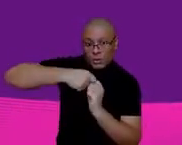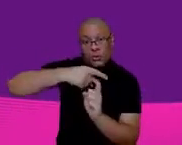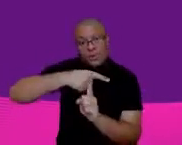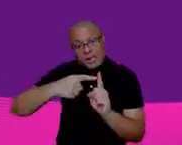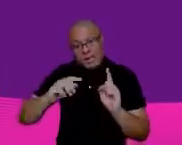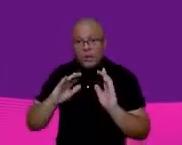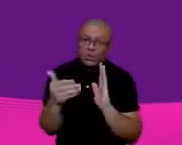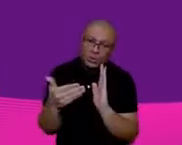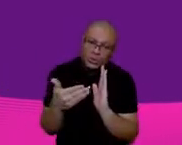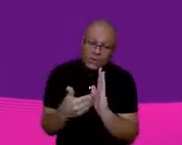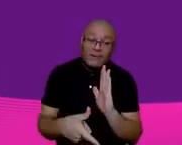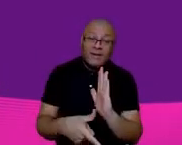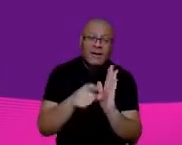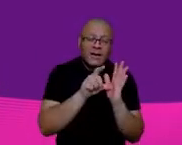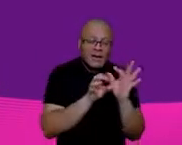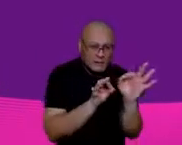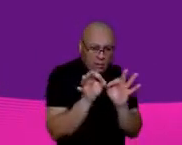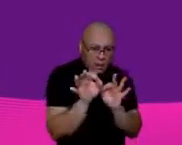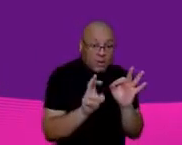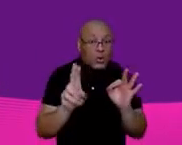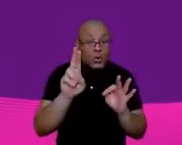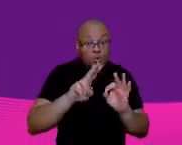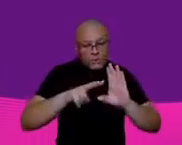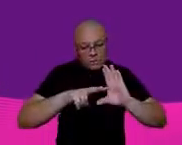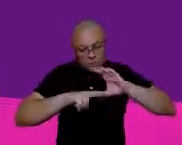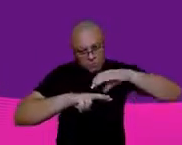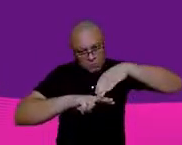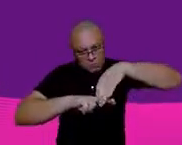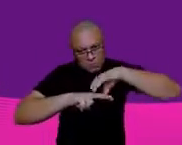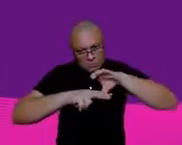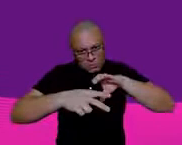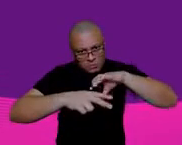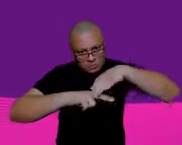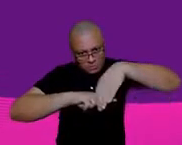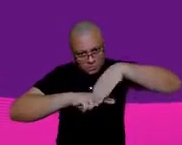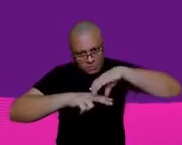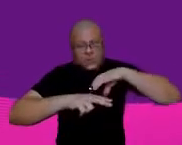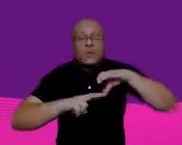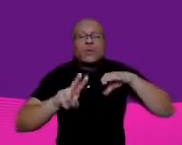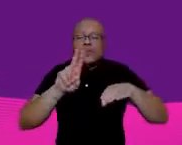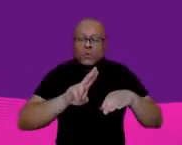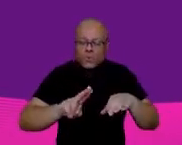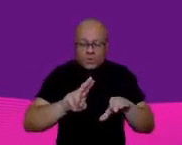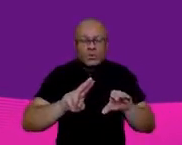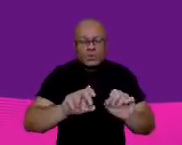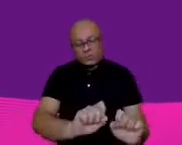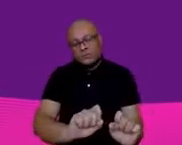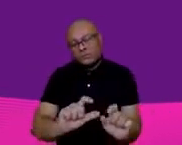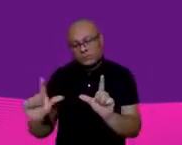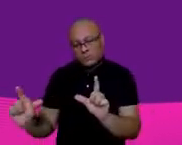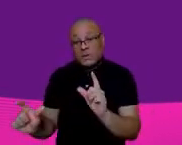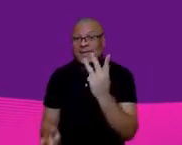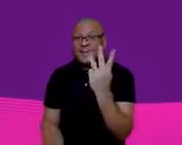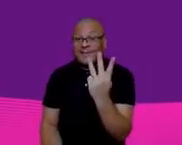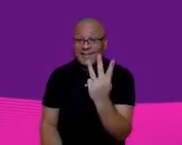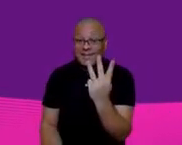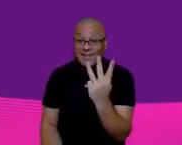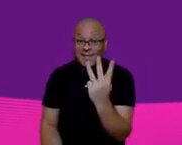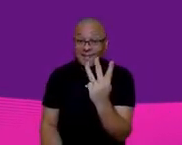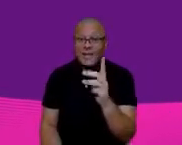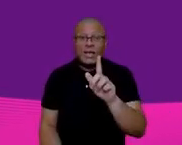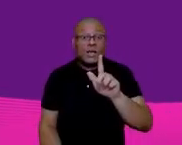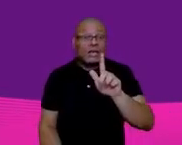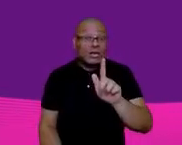planejamento com a tomografia computadorizada, normalmente o modelo 3G, depois um equilíbrio